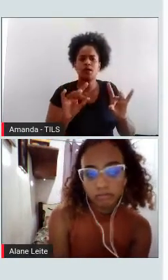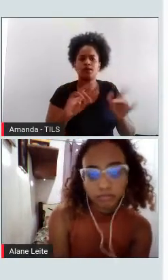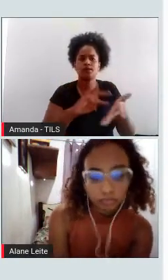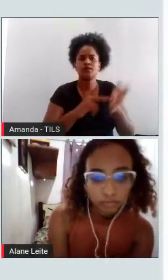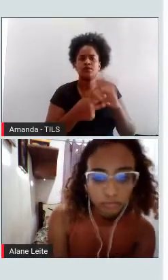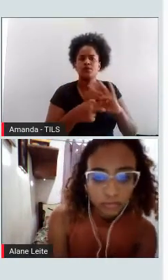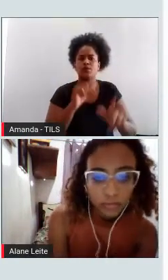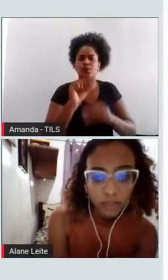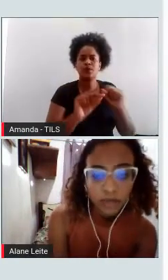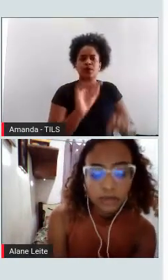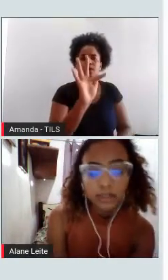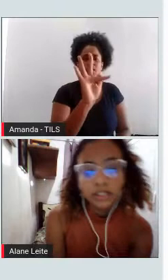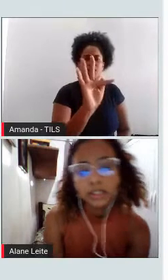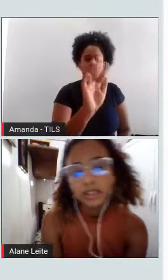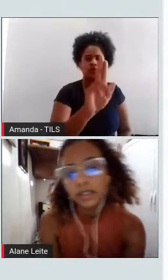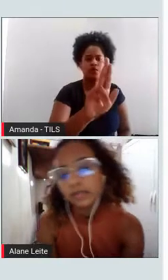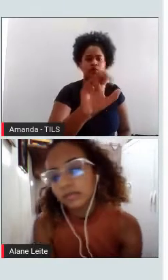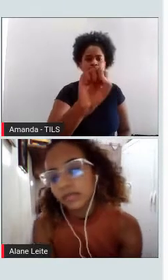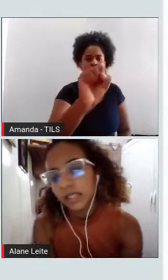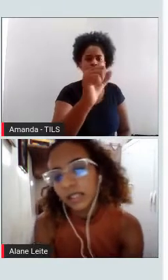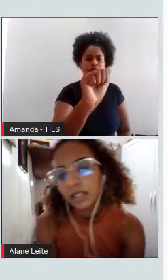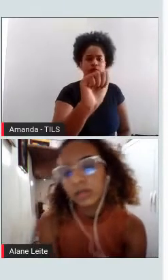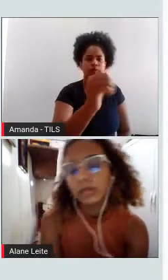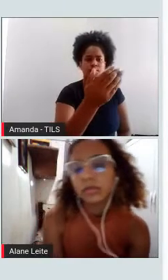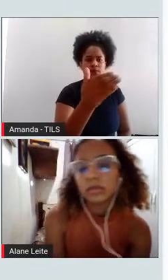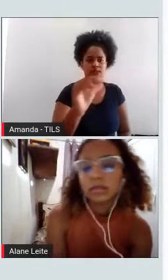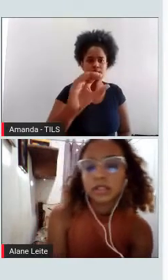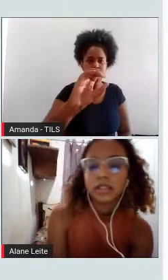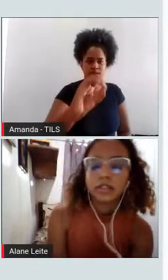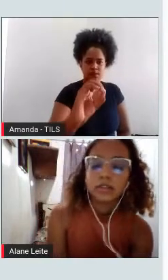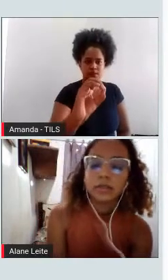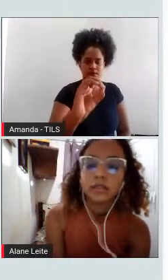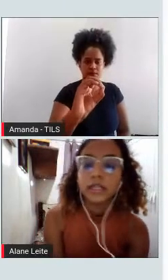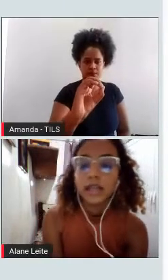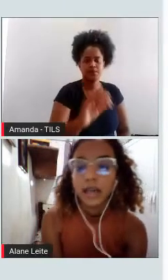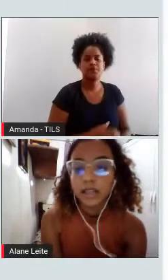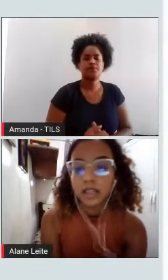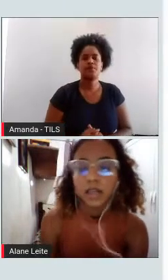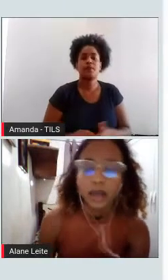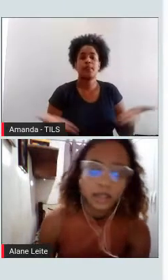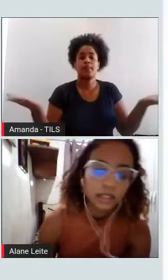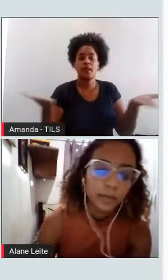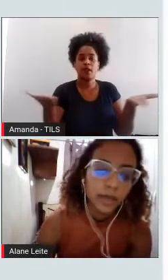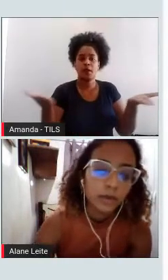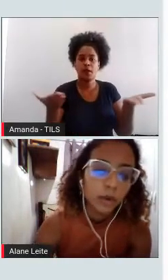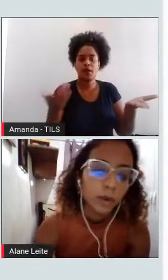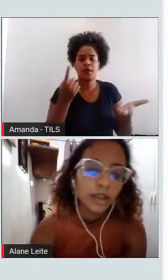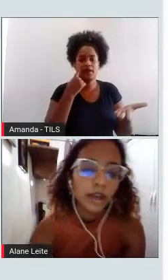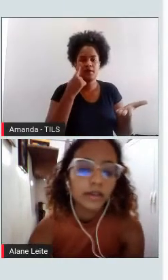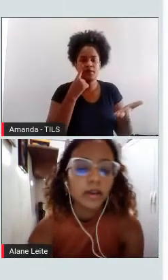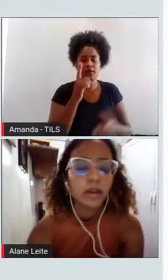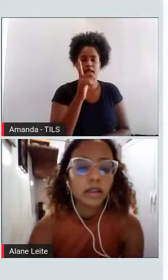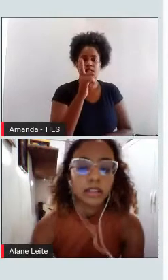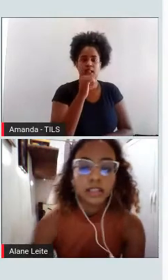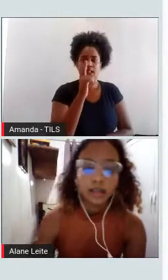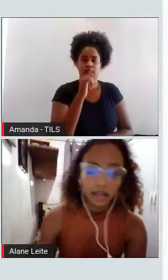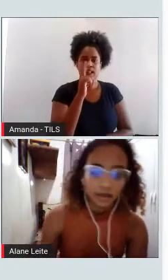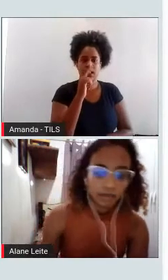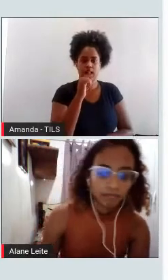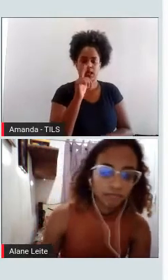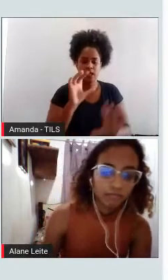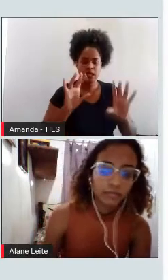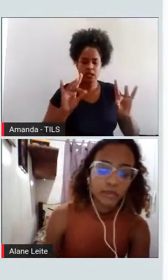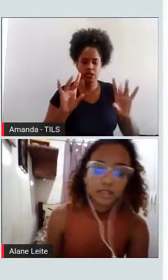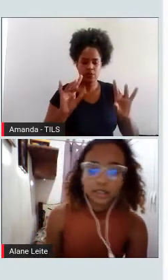fusão. Quando a gente tem um líquido se transformando em gás, a gente pega um copo de água e coloca na